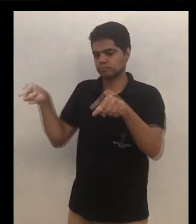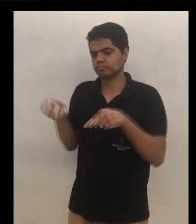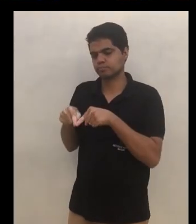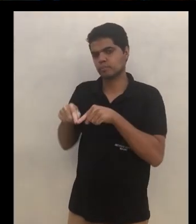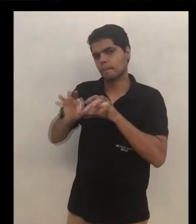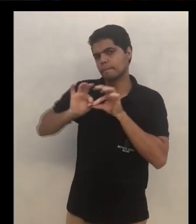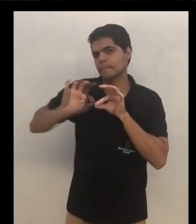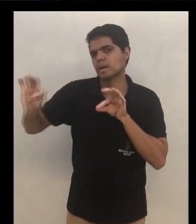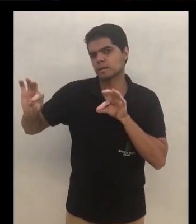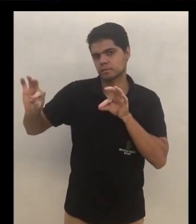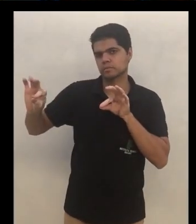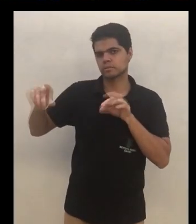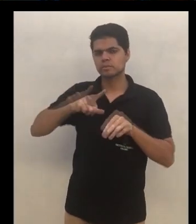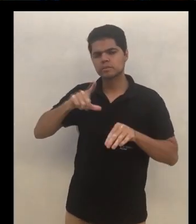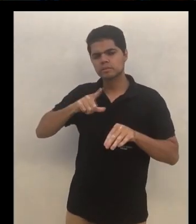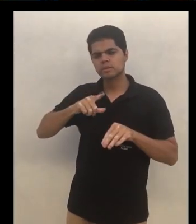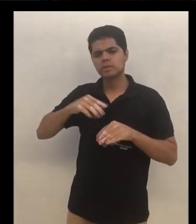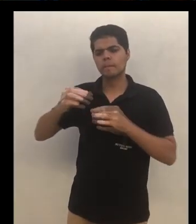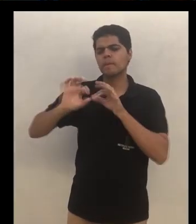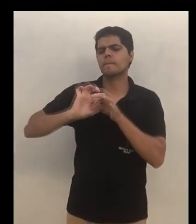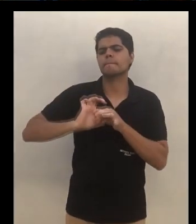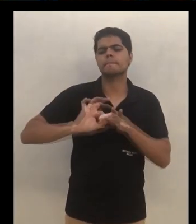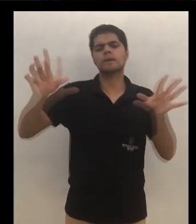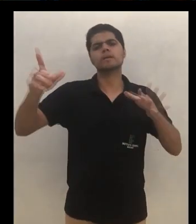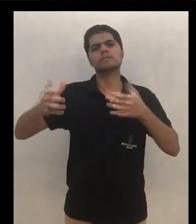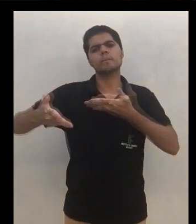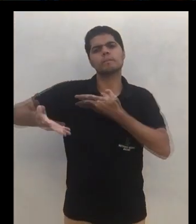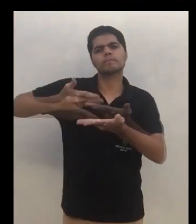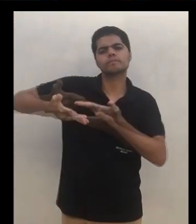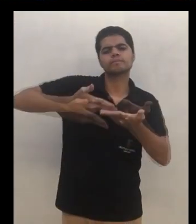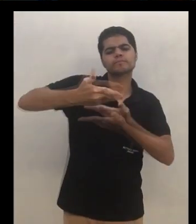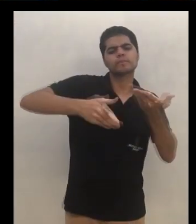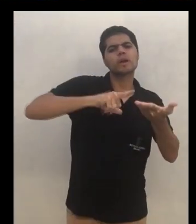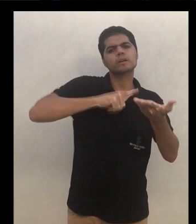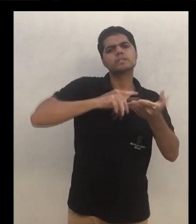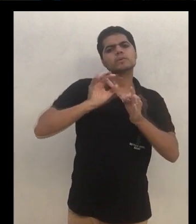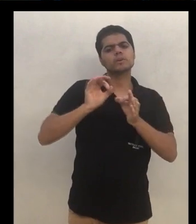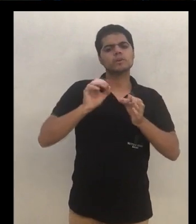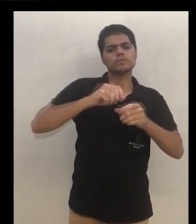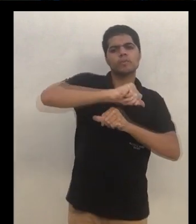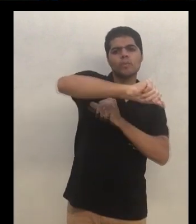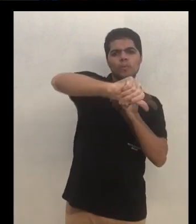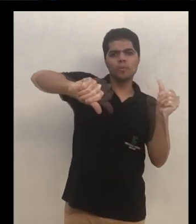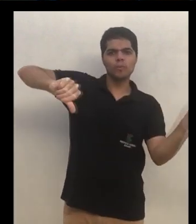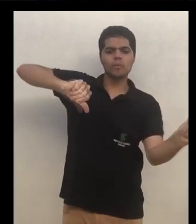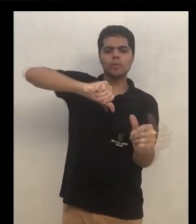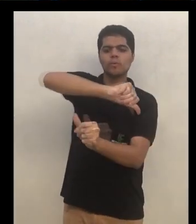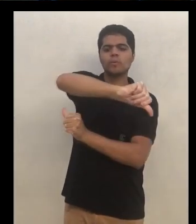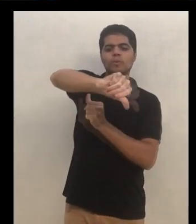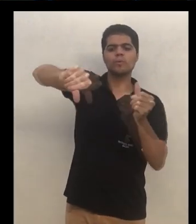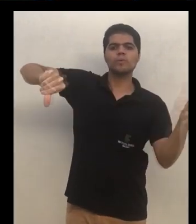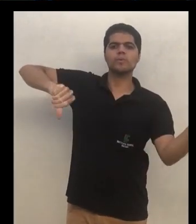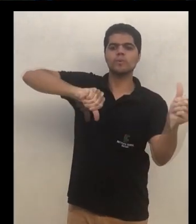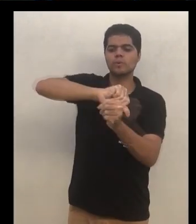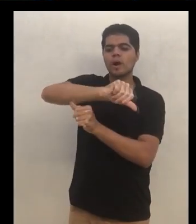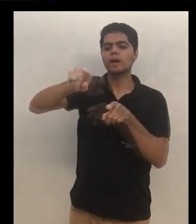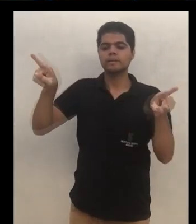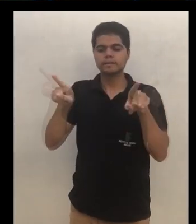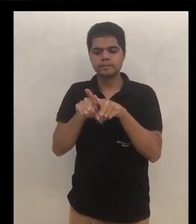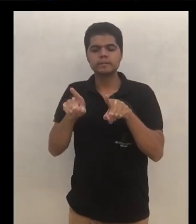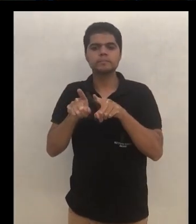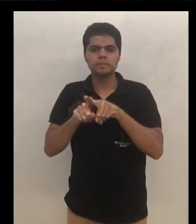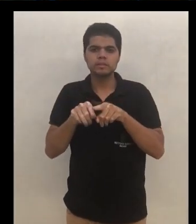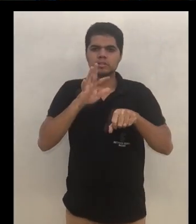quadrado no sistema livre. Lembrando que no pastejo rotacionado. O pastejo rotacionado é bom porque faz um controle também bom